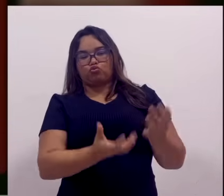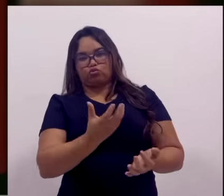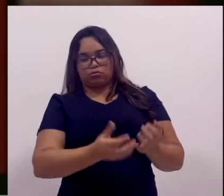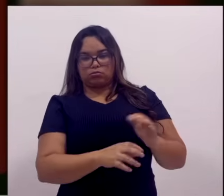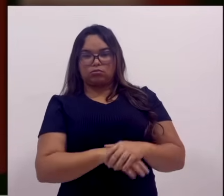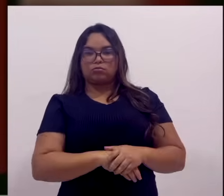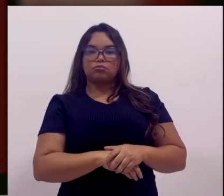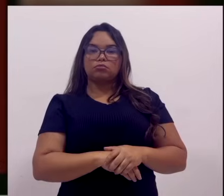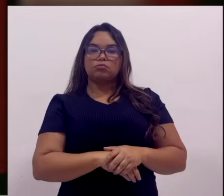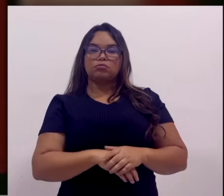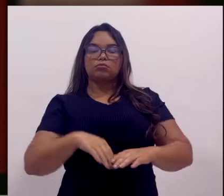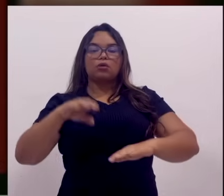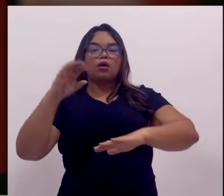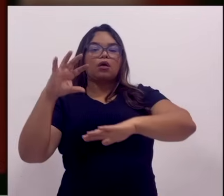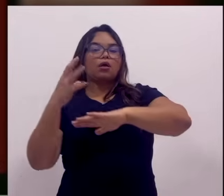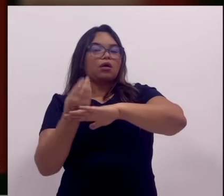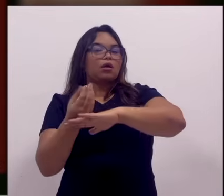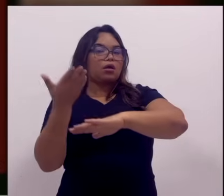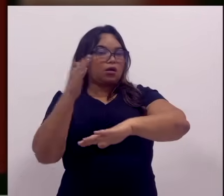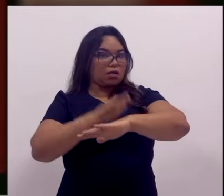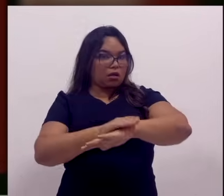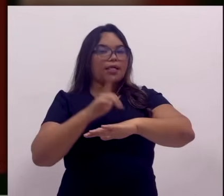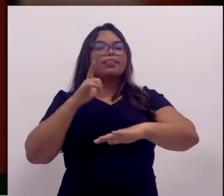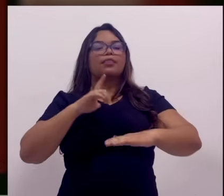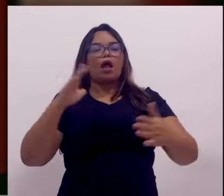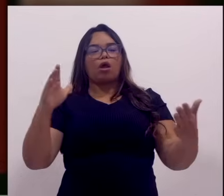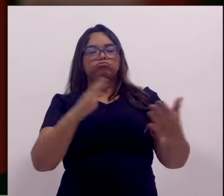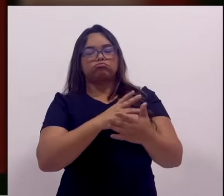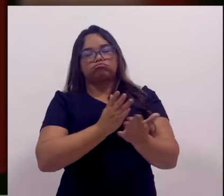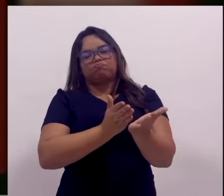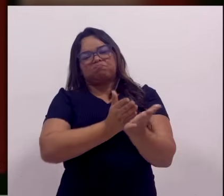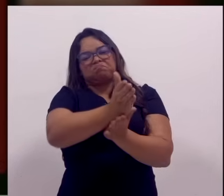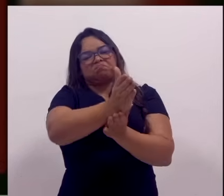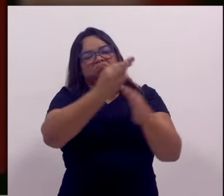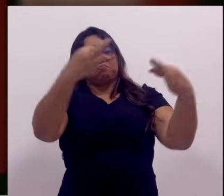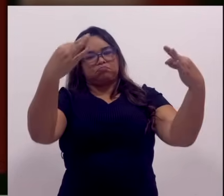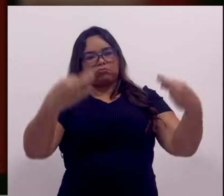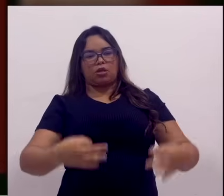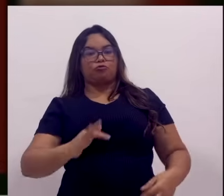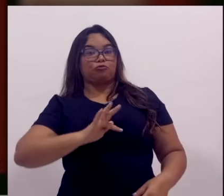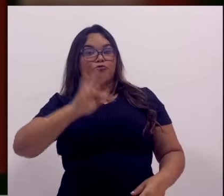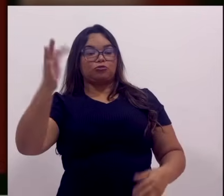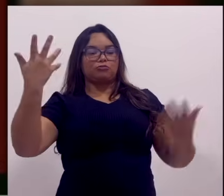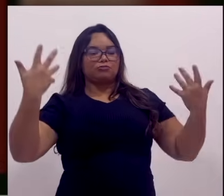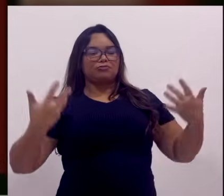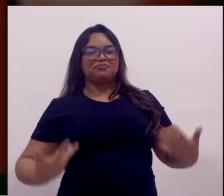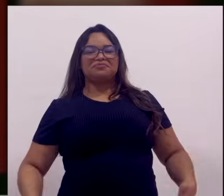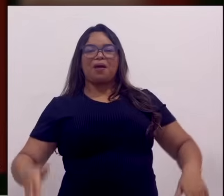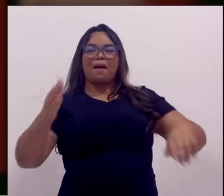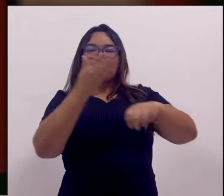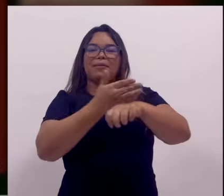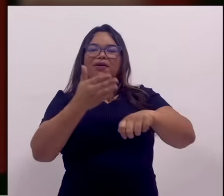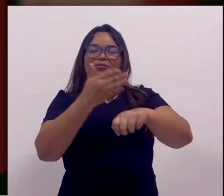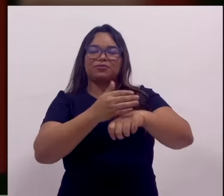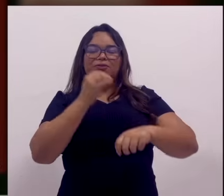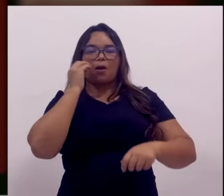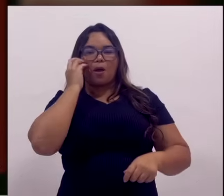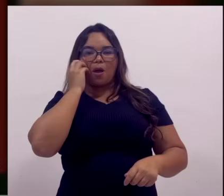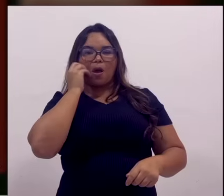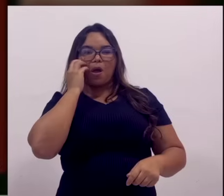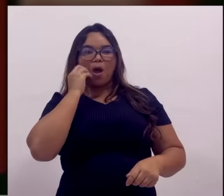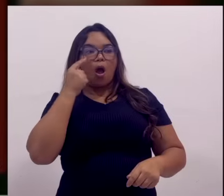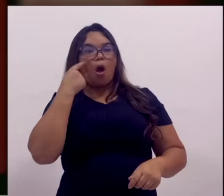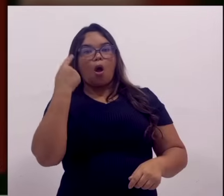não contaminaram as suas vestes. E comigo andarão de branco porquanto são dignas disso. Aqui